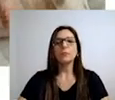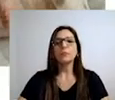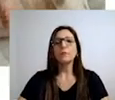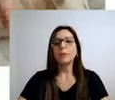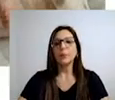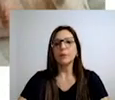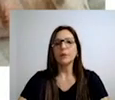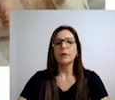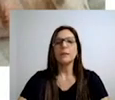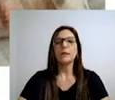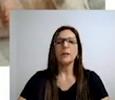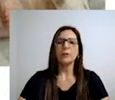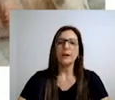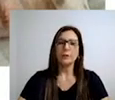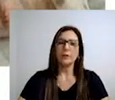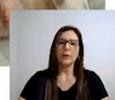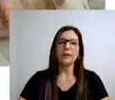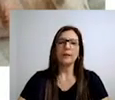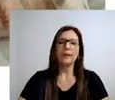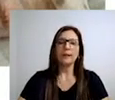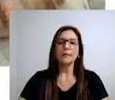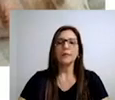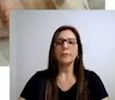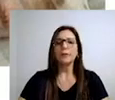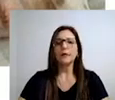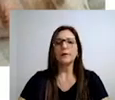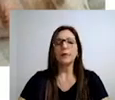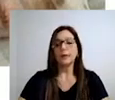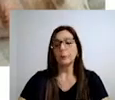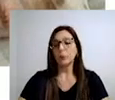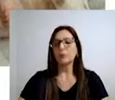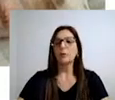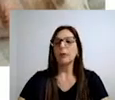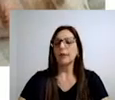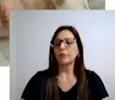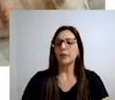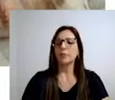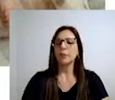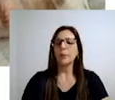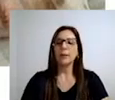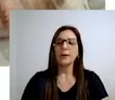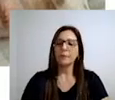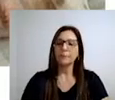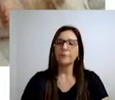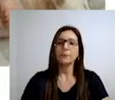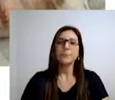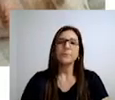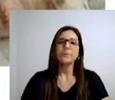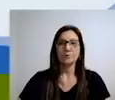da fêmea. E aí, no caso, tem ainda a característica dela produzir o leite, né, de amamentar.